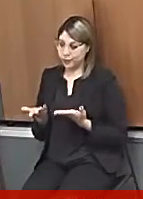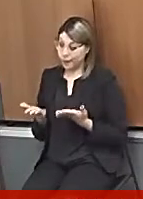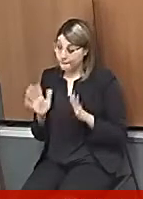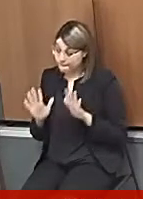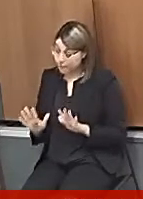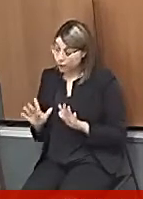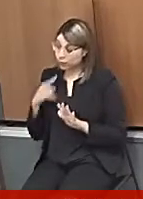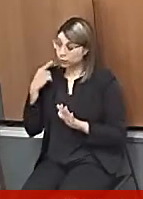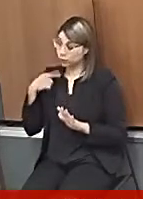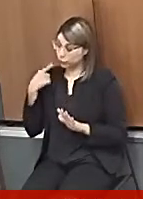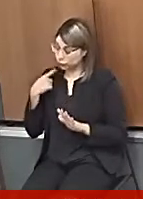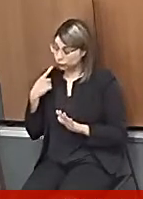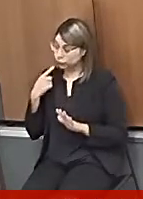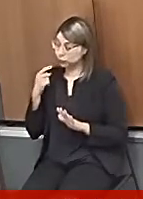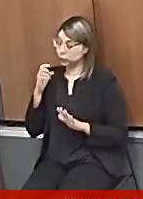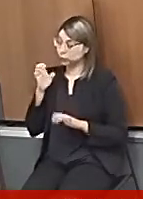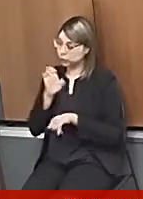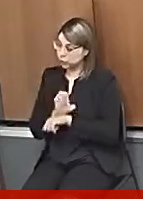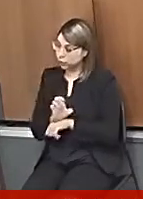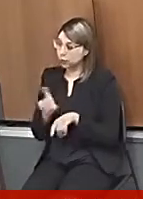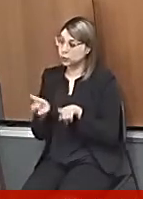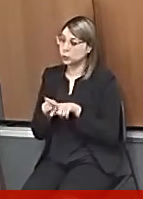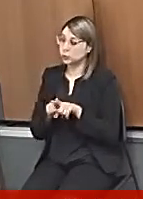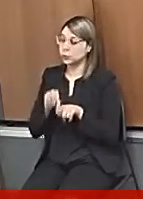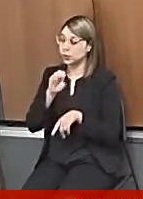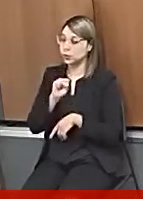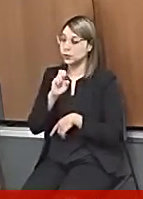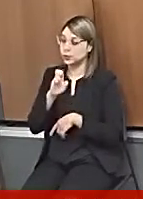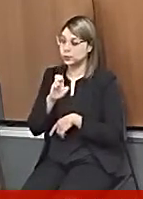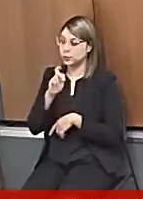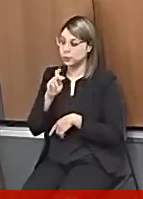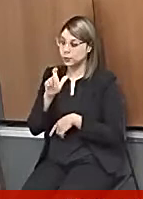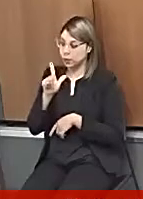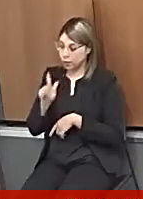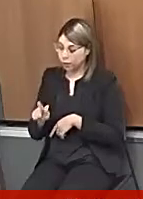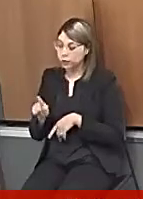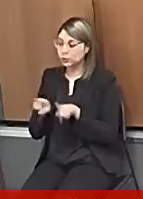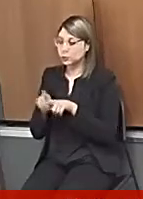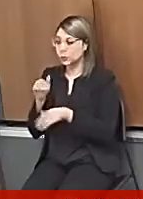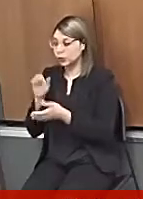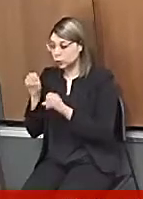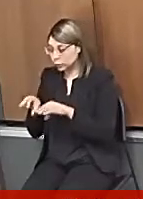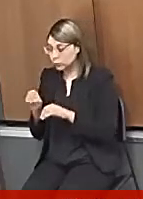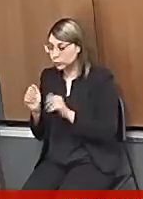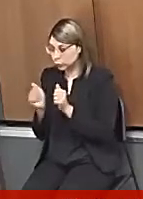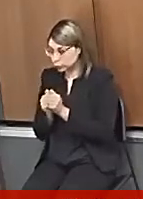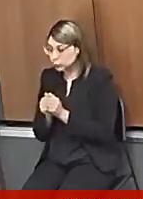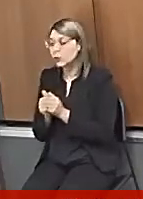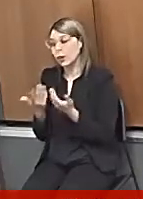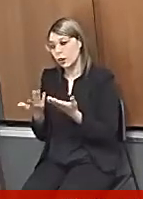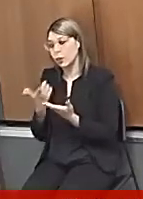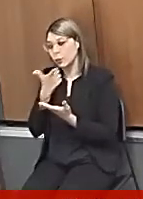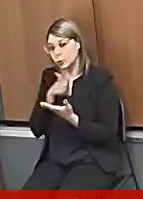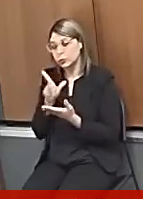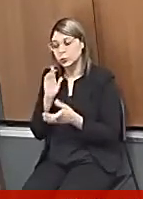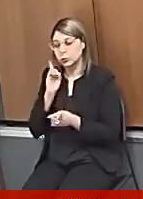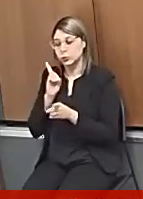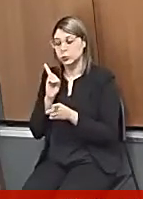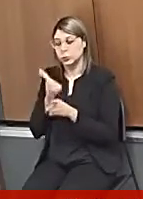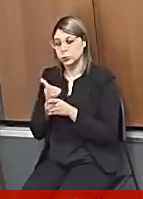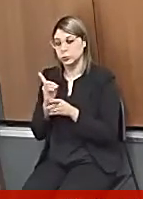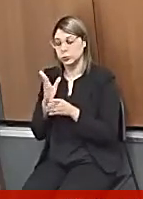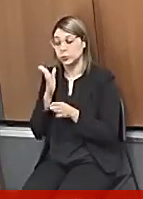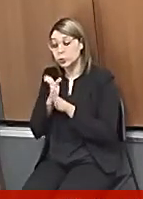advocacia do estado seplag educação estando a possibilidade nós acharmos os caminhos vai ser encontrada